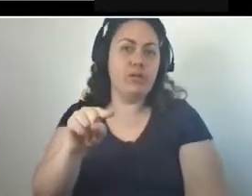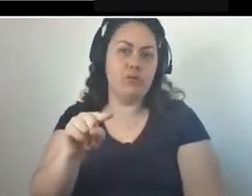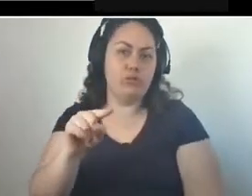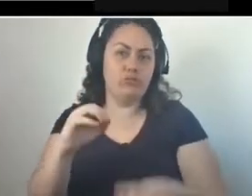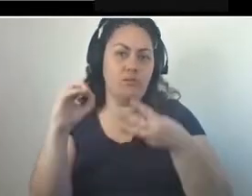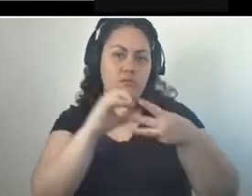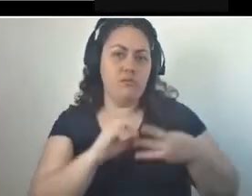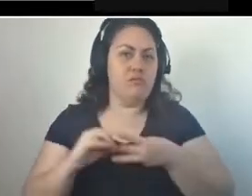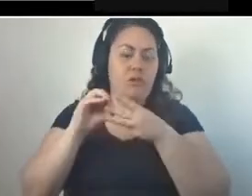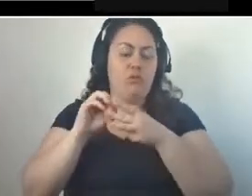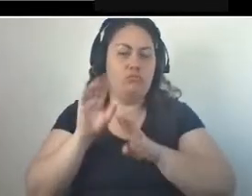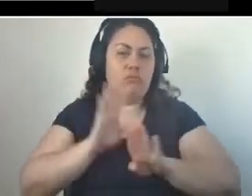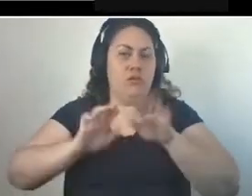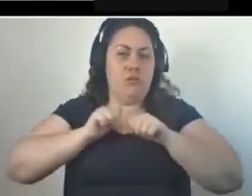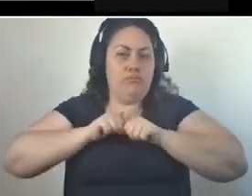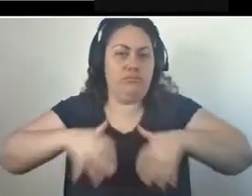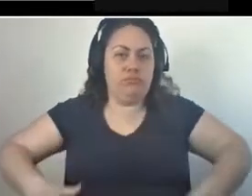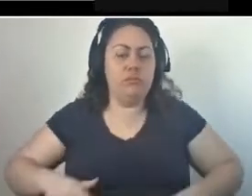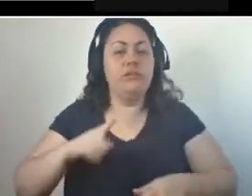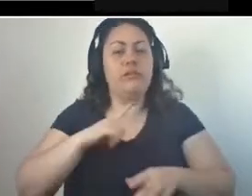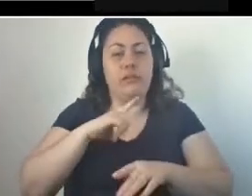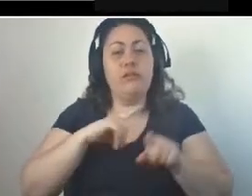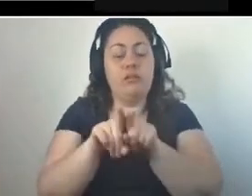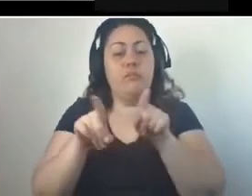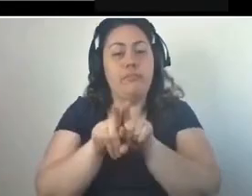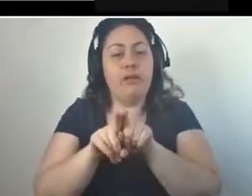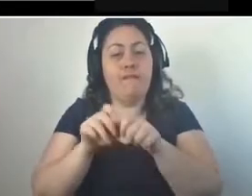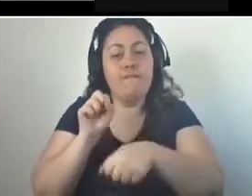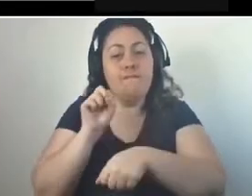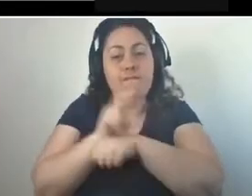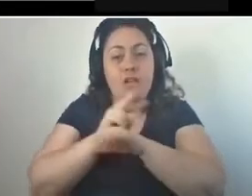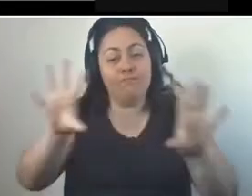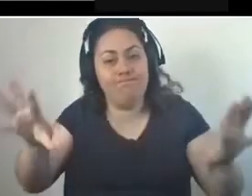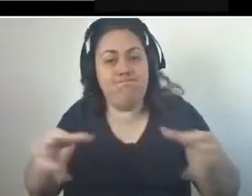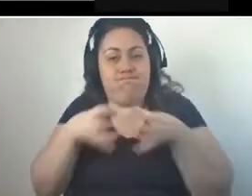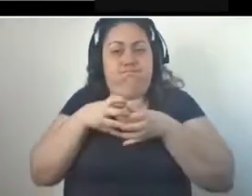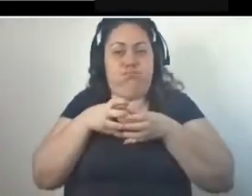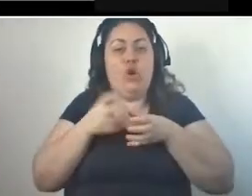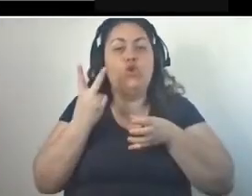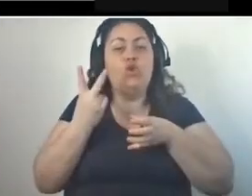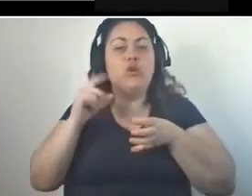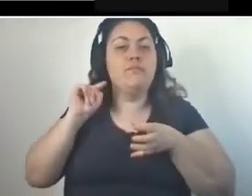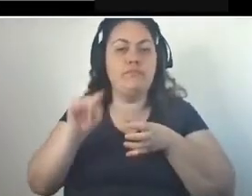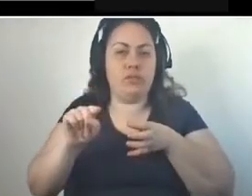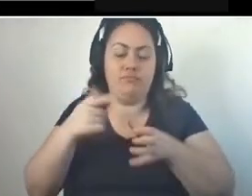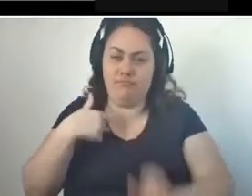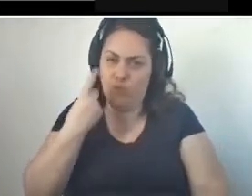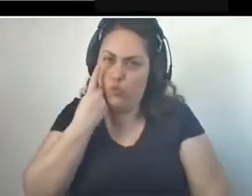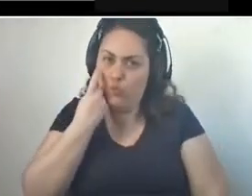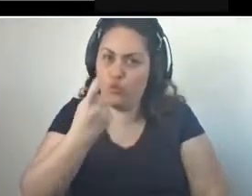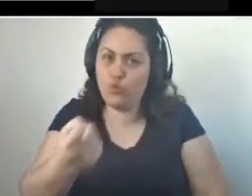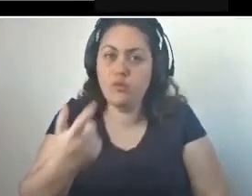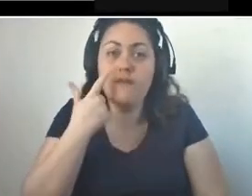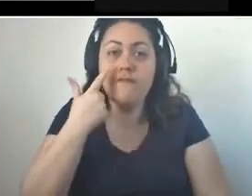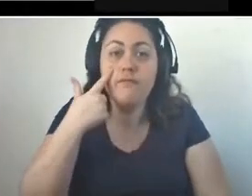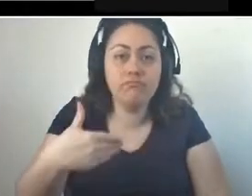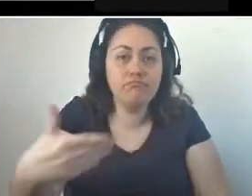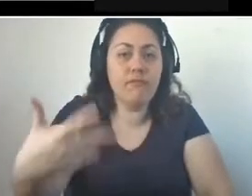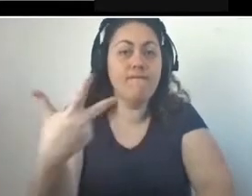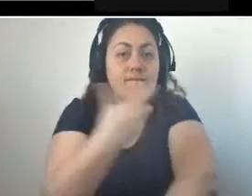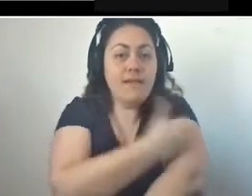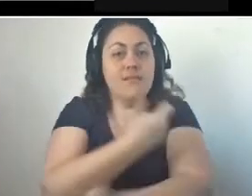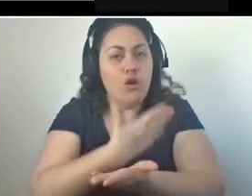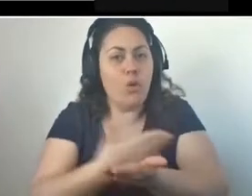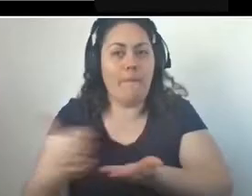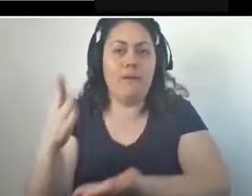E de neutralização de 2.000, né? Então, eu realmente estou curiosa para ver como que essa vacina vai se sair quando ela começar a ser